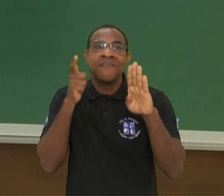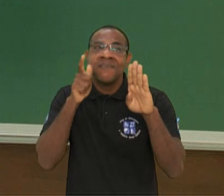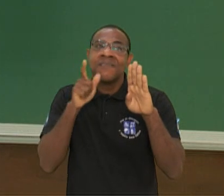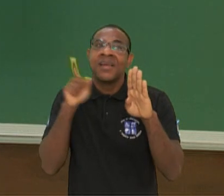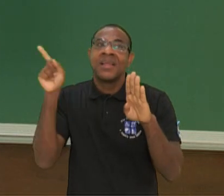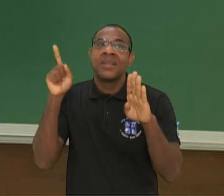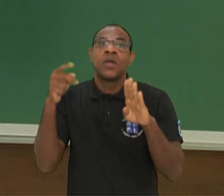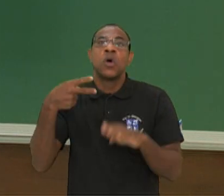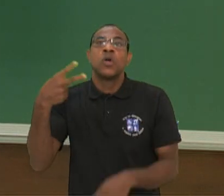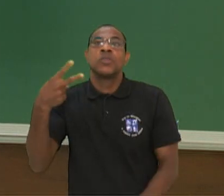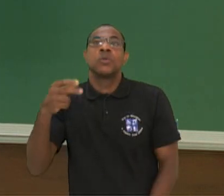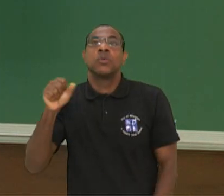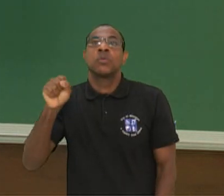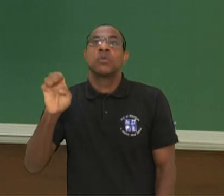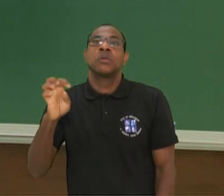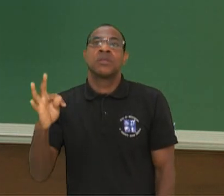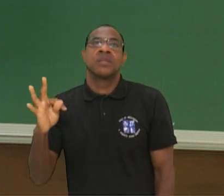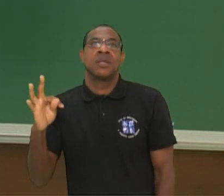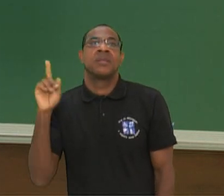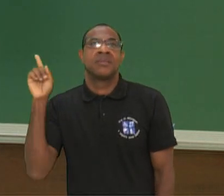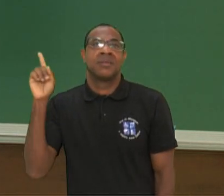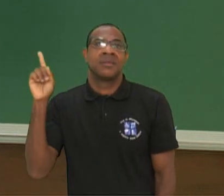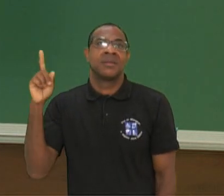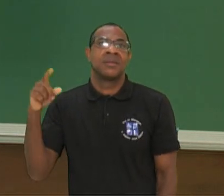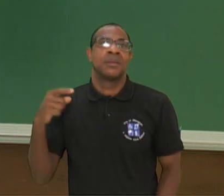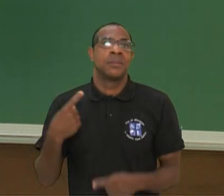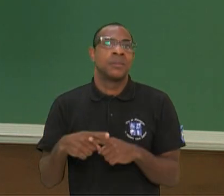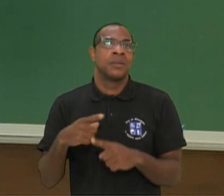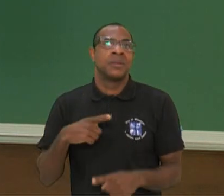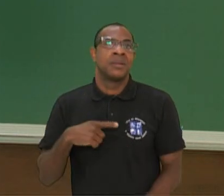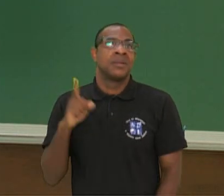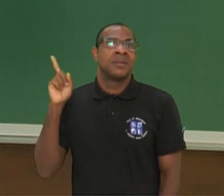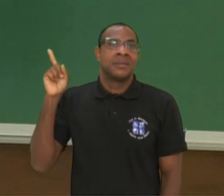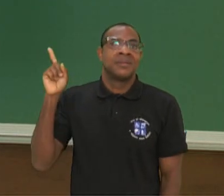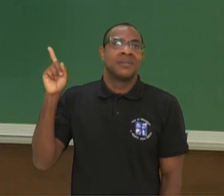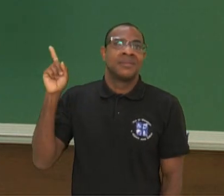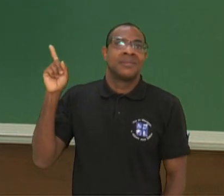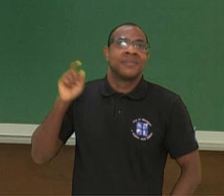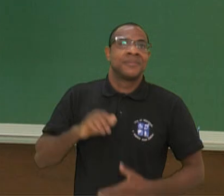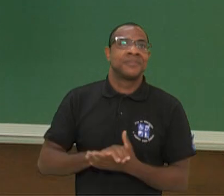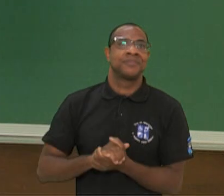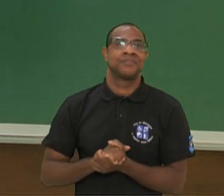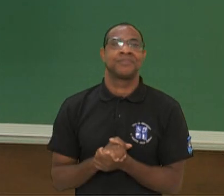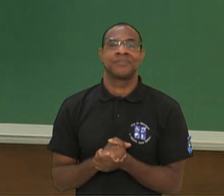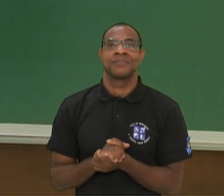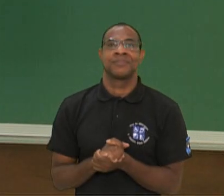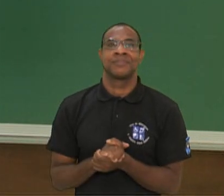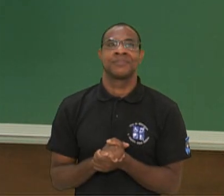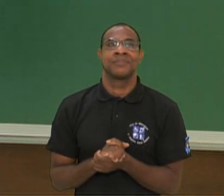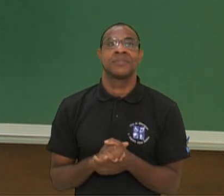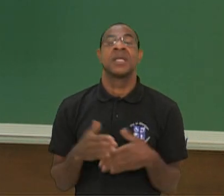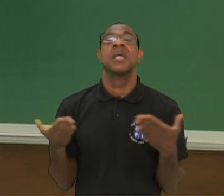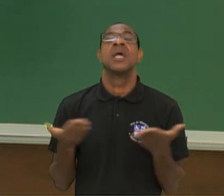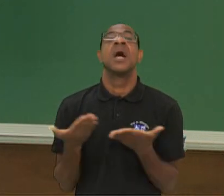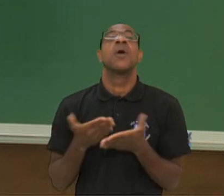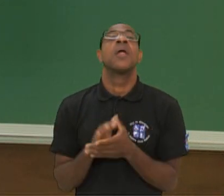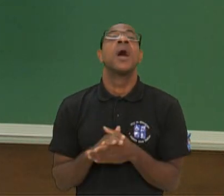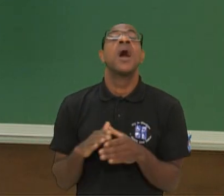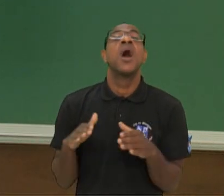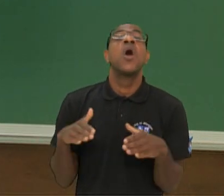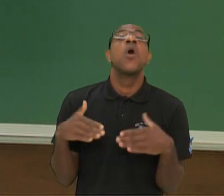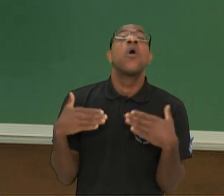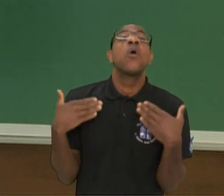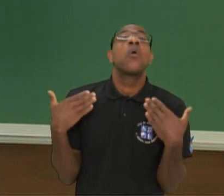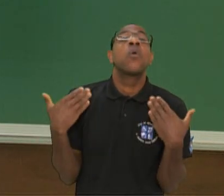o segundo set porque ele está com 3 games e o Roger Federer 2 games. E agora, qual jogador está